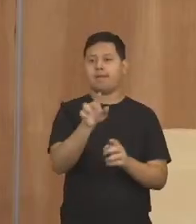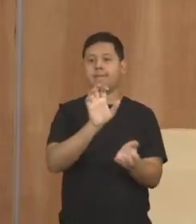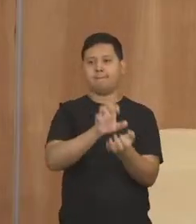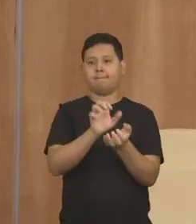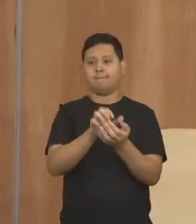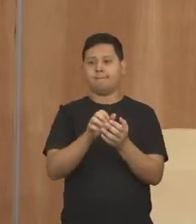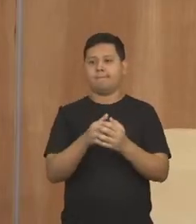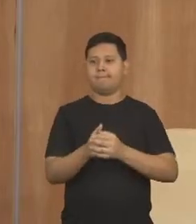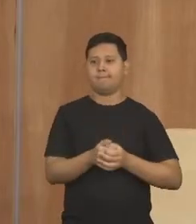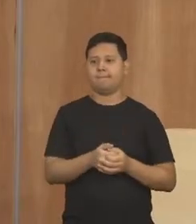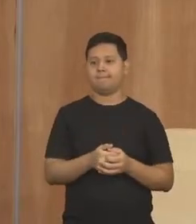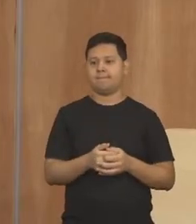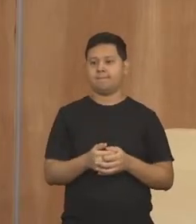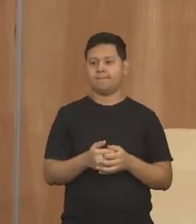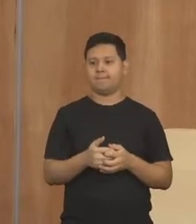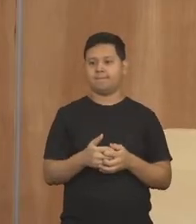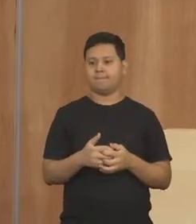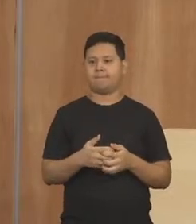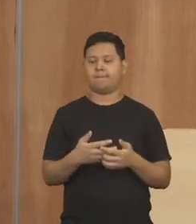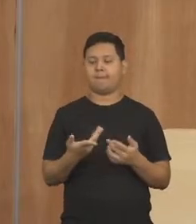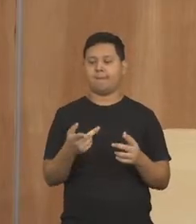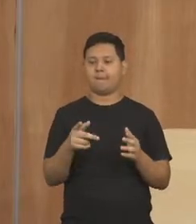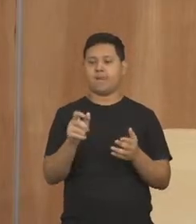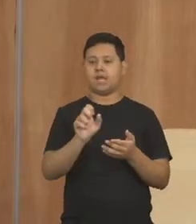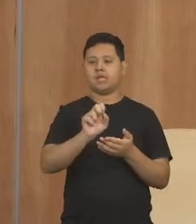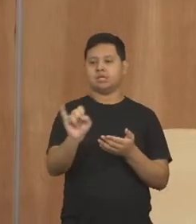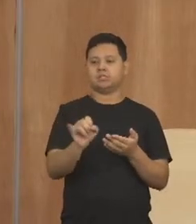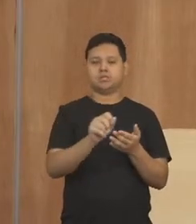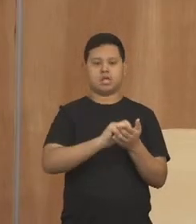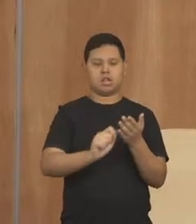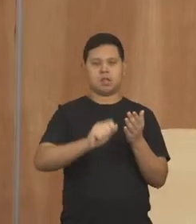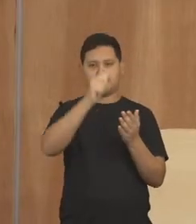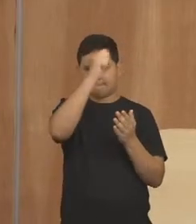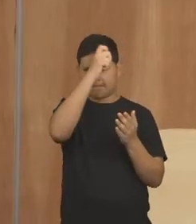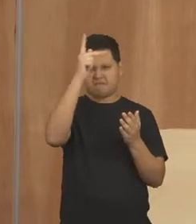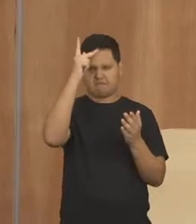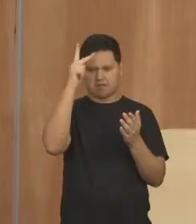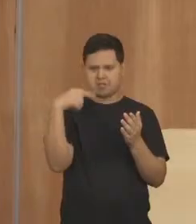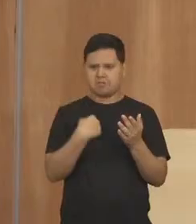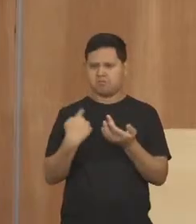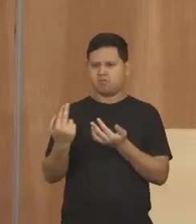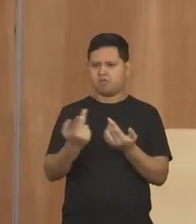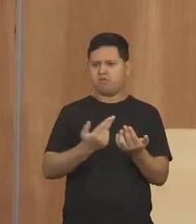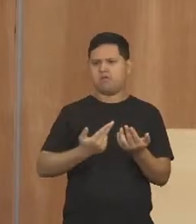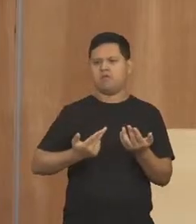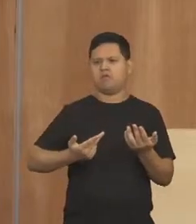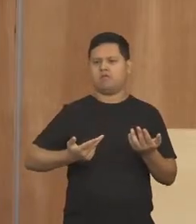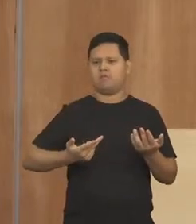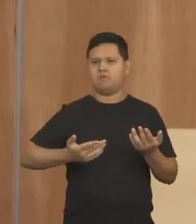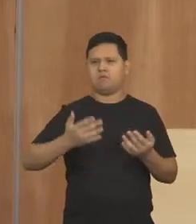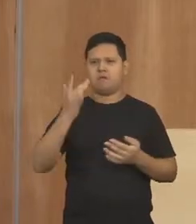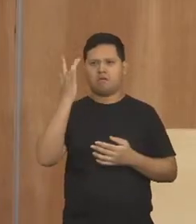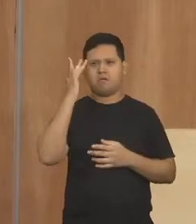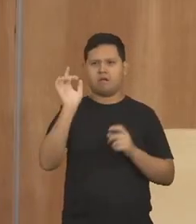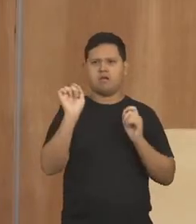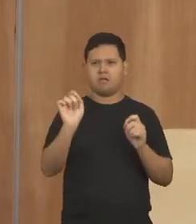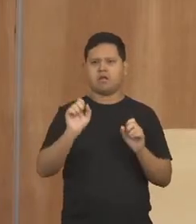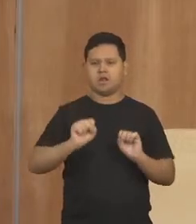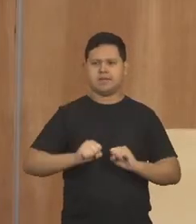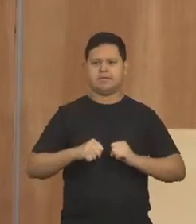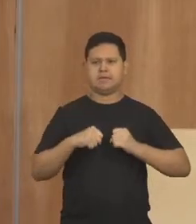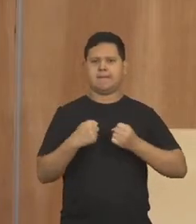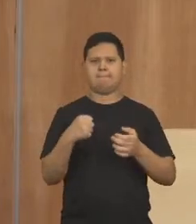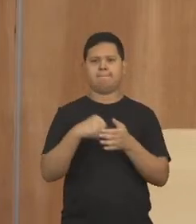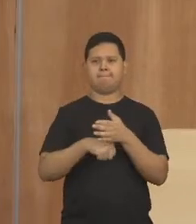a gente, se a gente assina, ou se outro vereador assina, ou se o prefeito assina, é a mesma coisa. Mas eu acho que provoca uma discussão